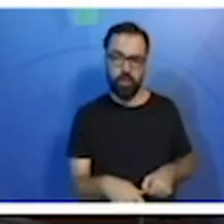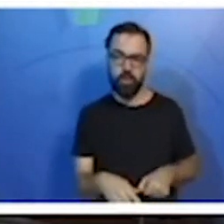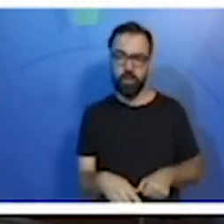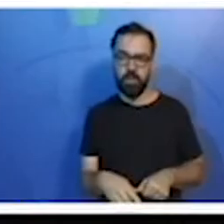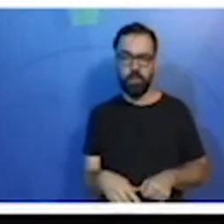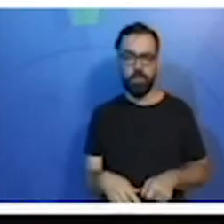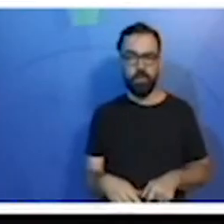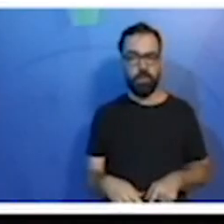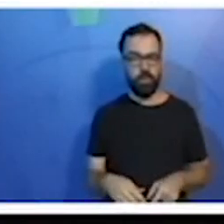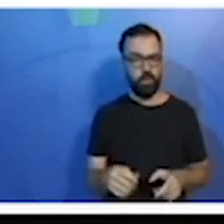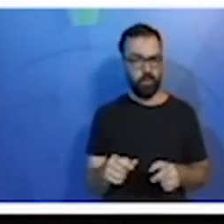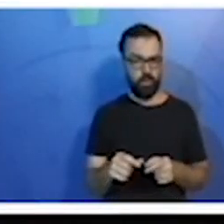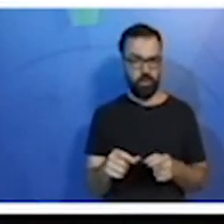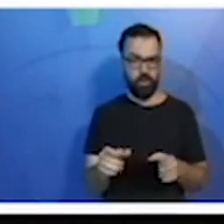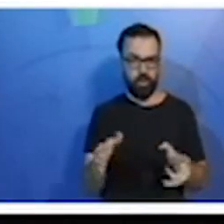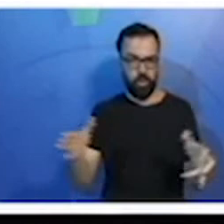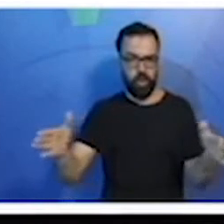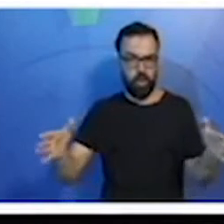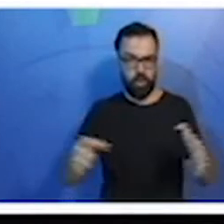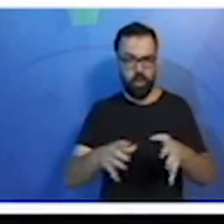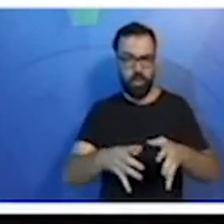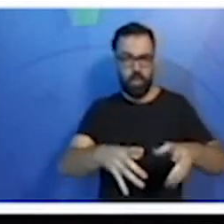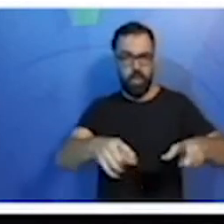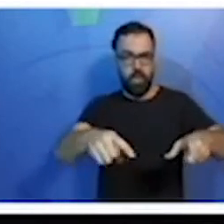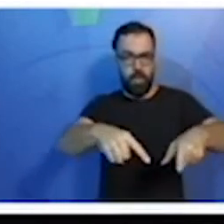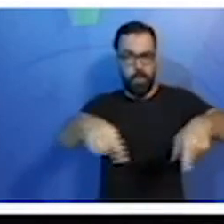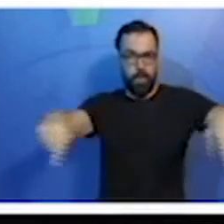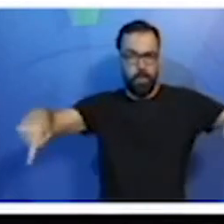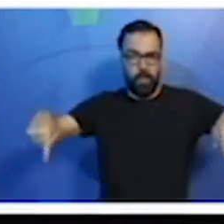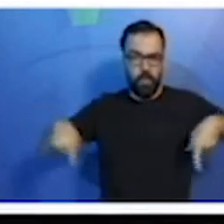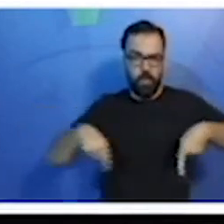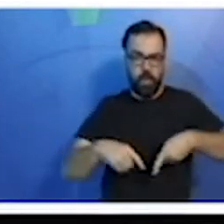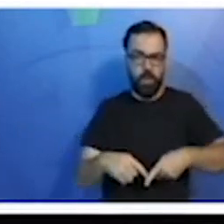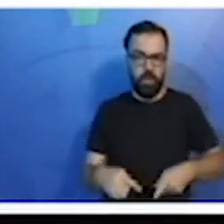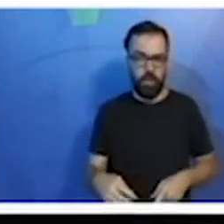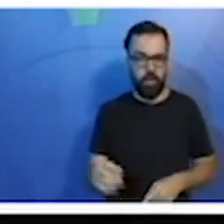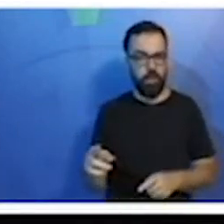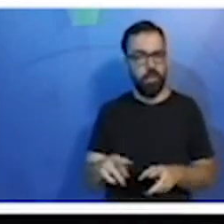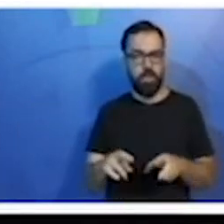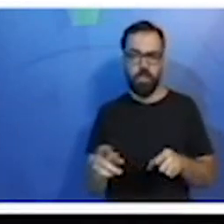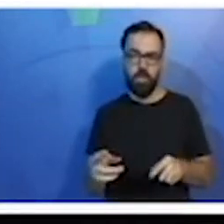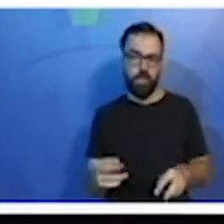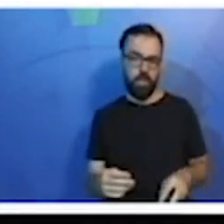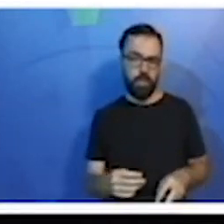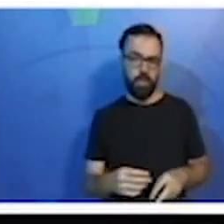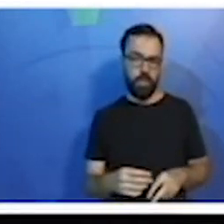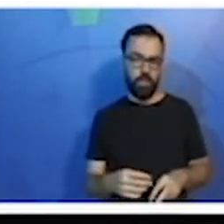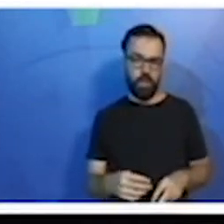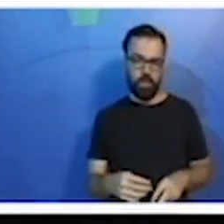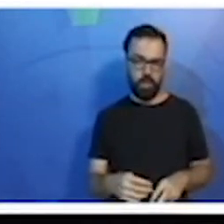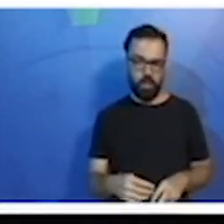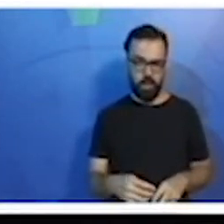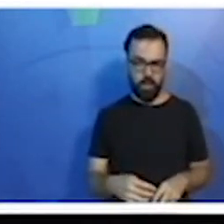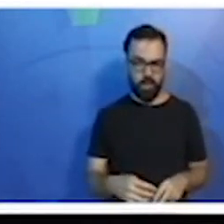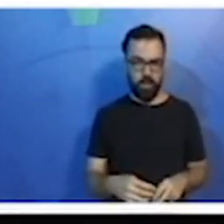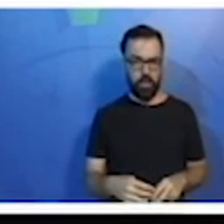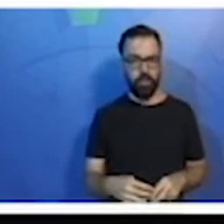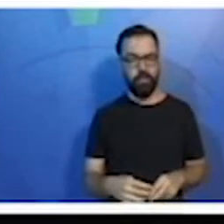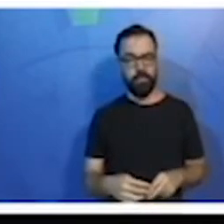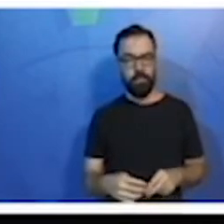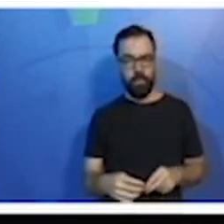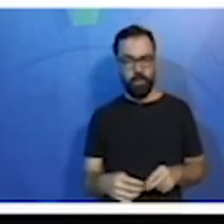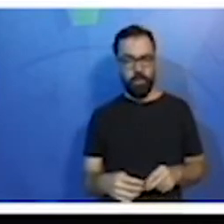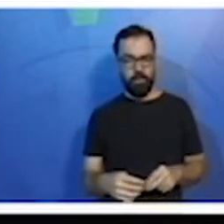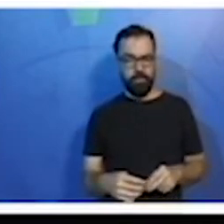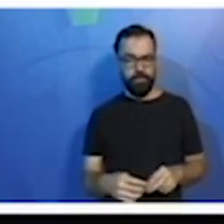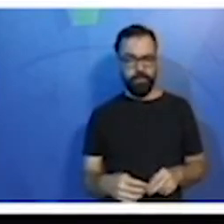ela é ideal para Espírito curso dela tem um espaço né aonde tem saltos Tem vários tipos de de voltas e o BMX é ideal para a prova de